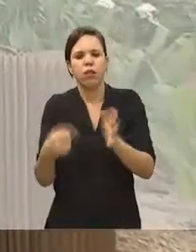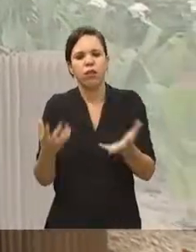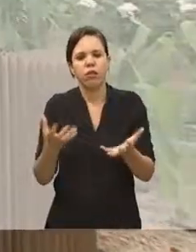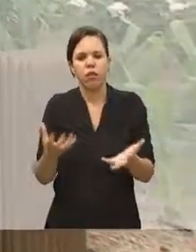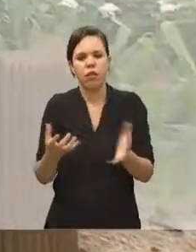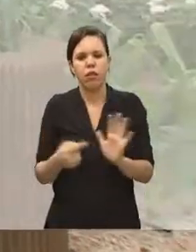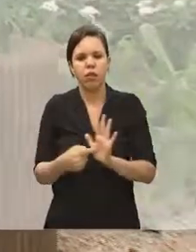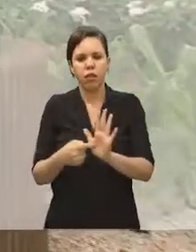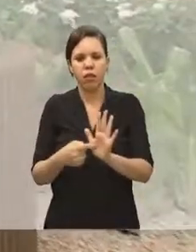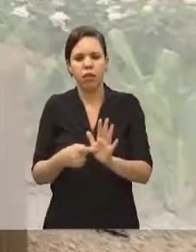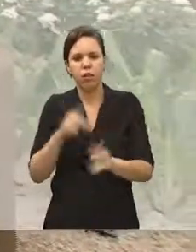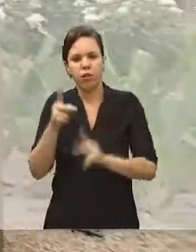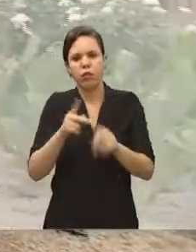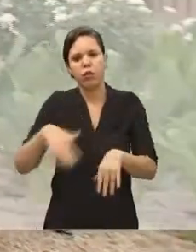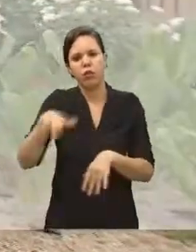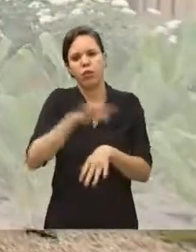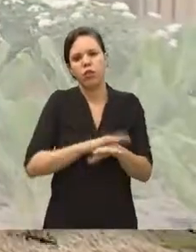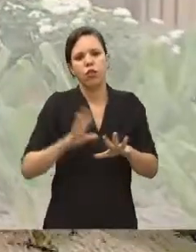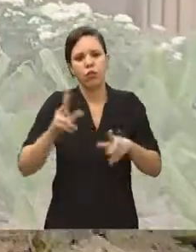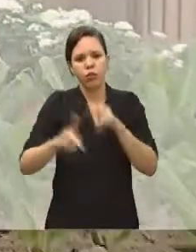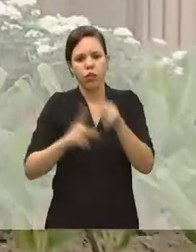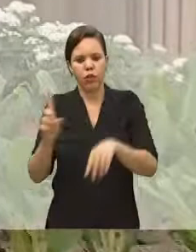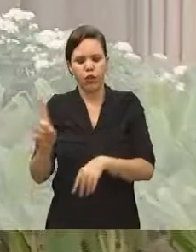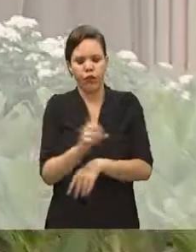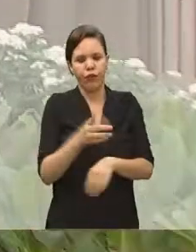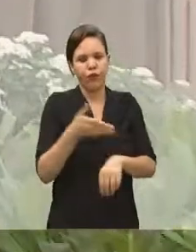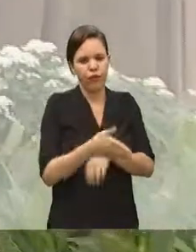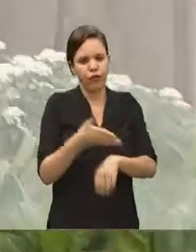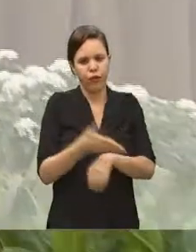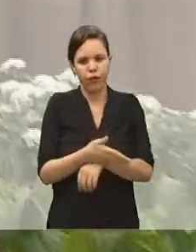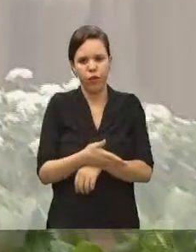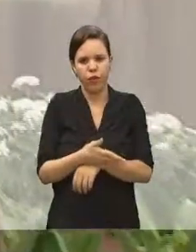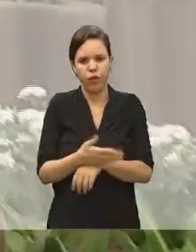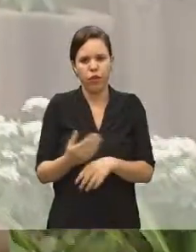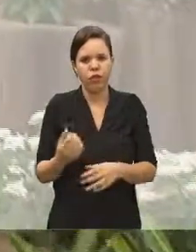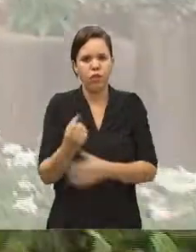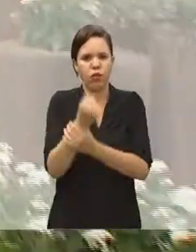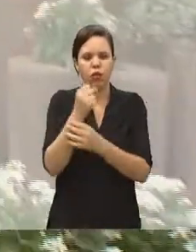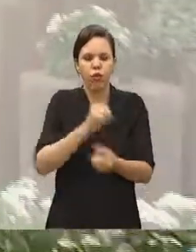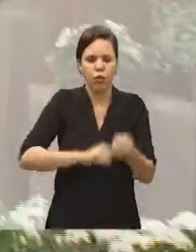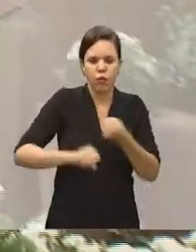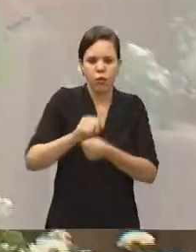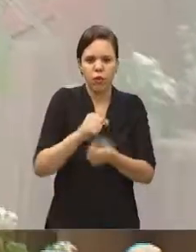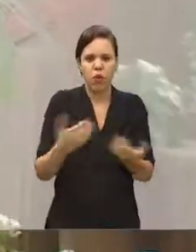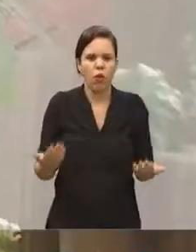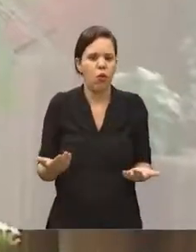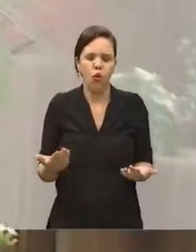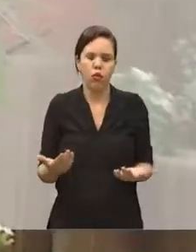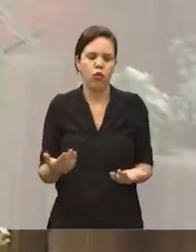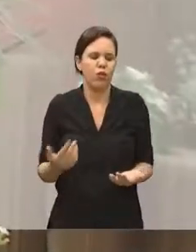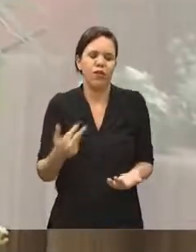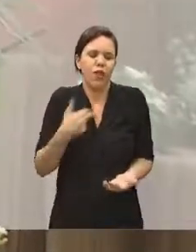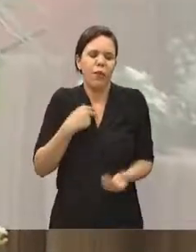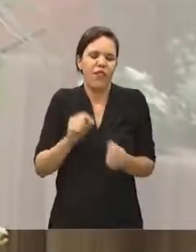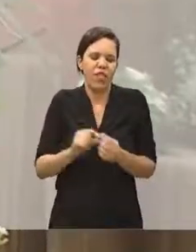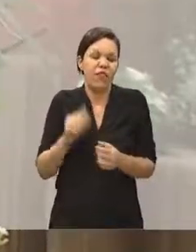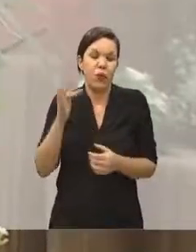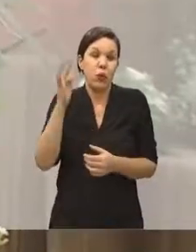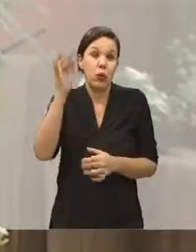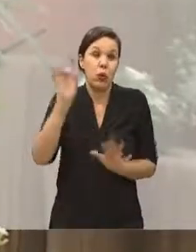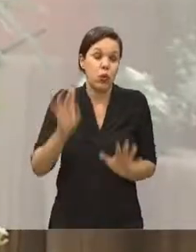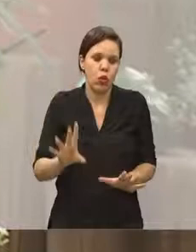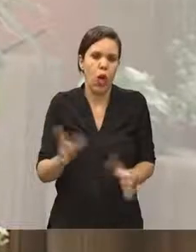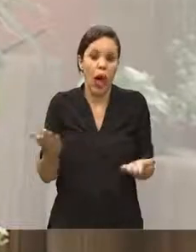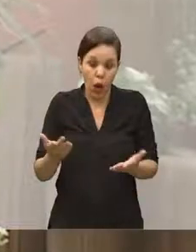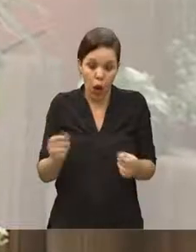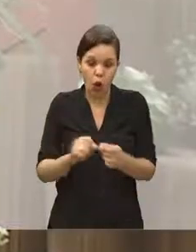queria mostrar para a população, para todo visitante, que a sustentabilidade ela é hoje. Não é amanhã, não é aquela coisa no futuro